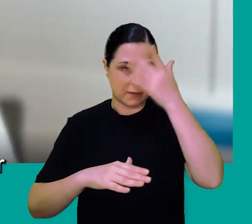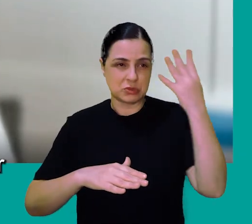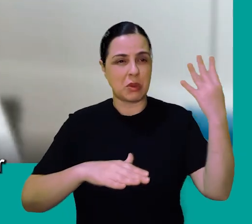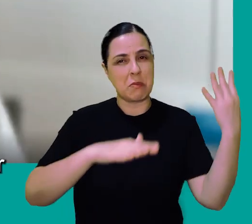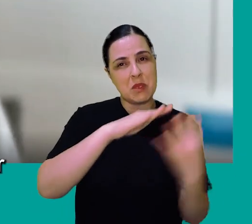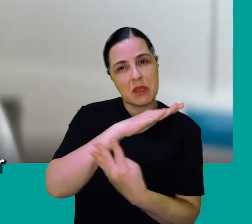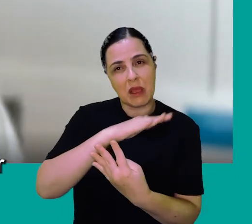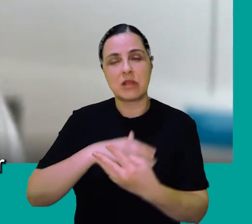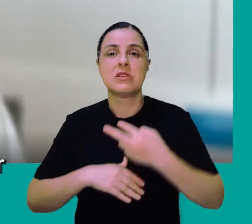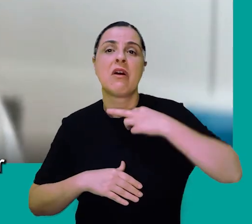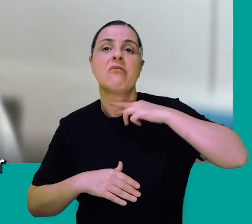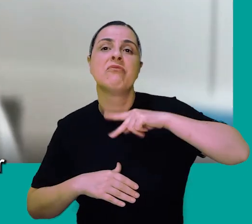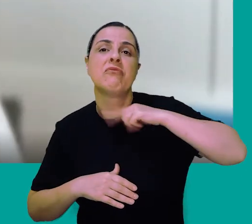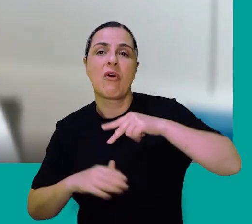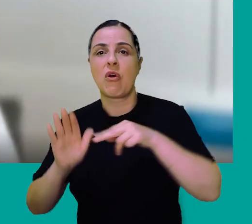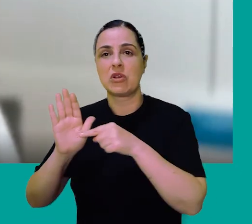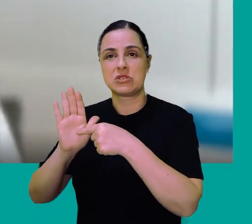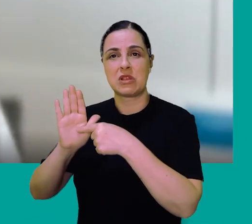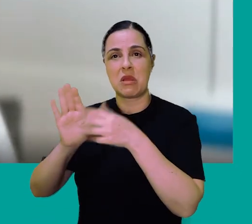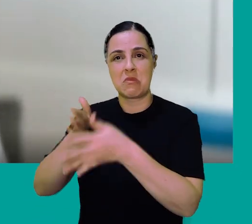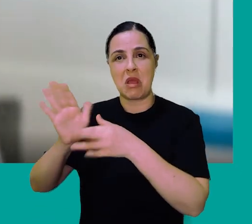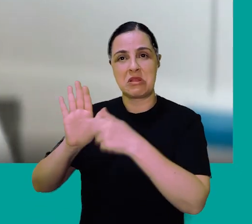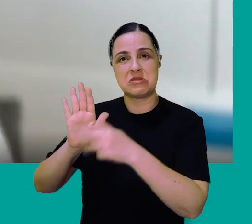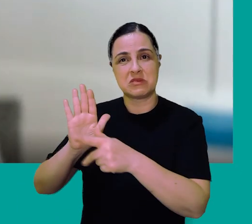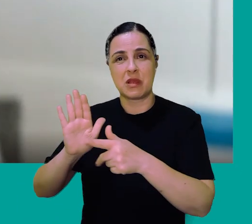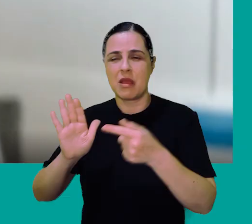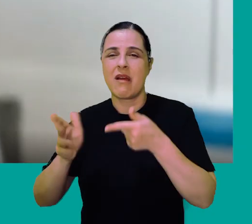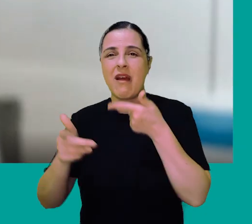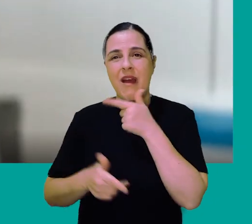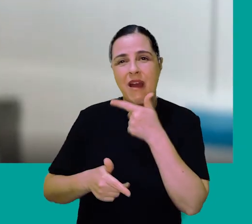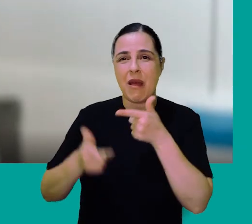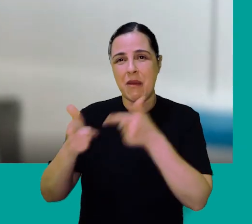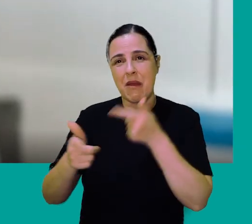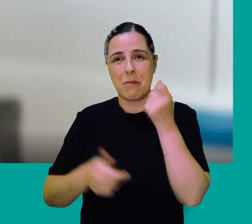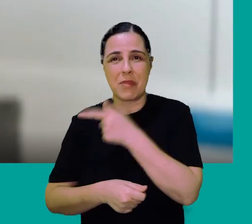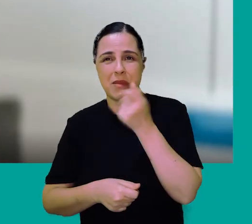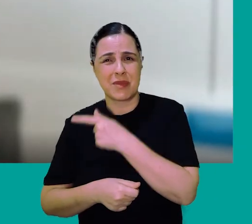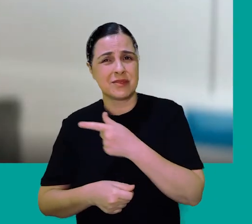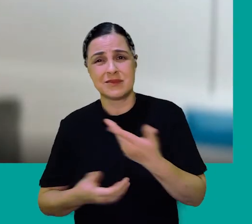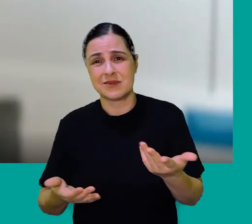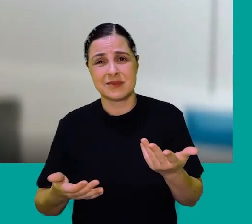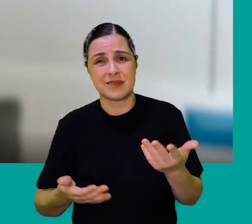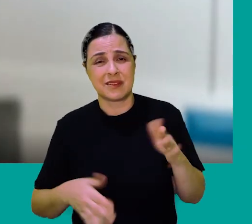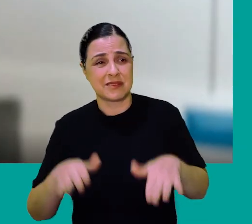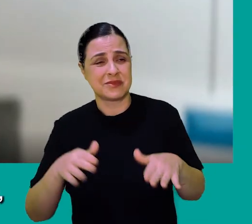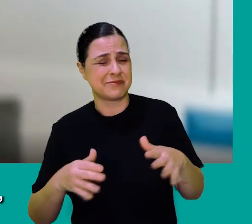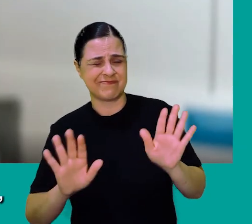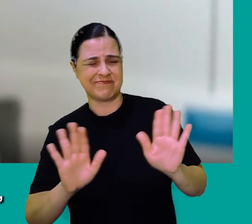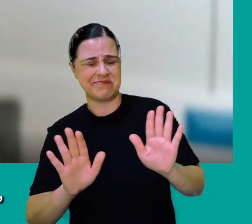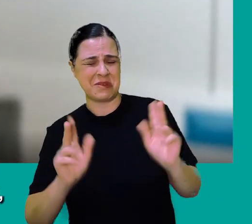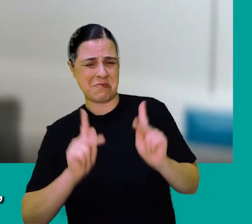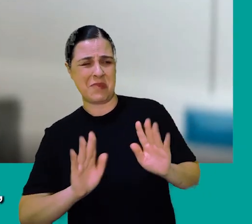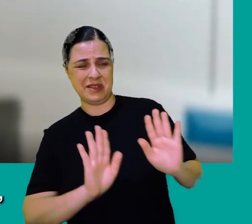não é sempre que eu quero ouvir o piada do meu sotaque, às vezes é engraçado, às vezes é tipo, eu só estava contando uma história, sabe? Tipo, me deixa em paz. Então, eu penso